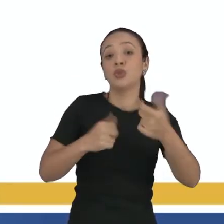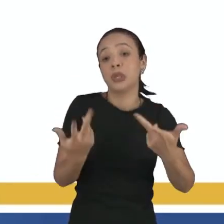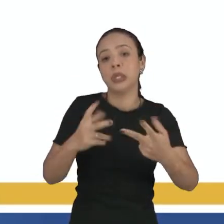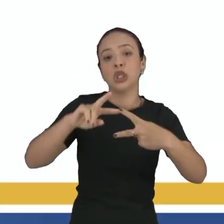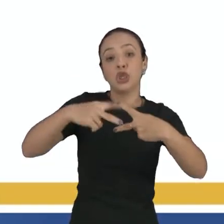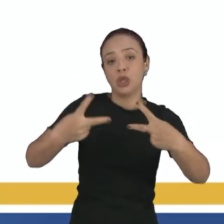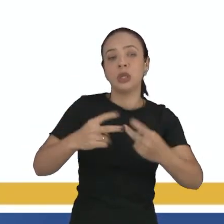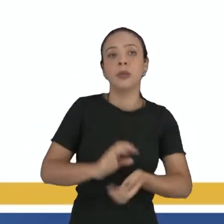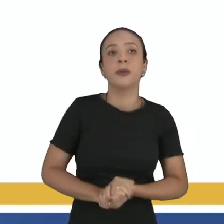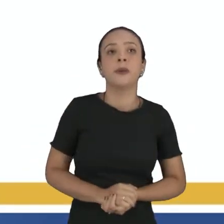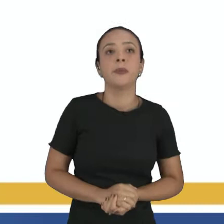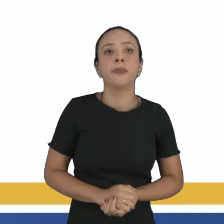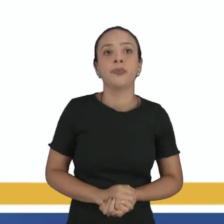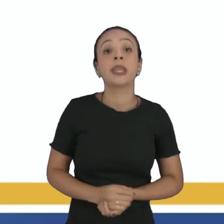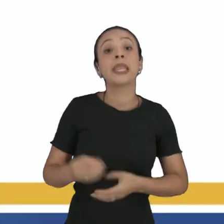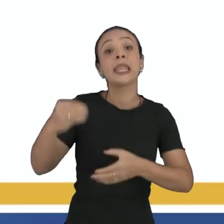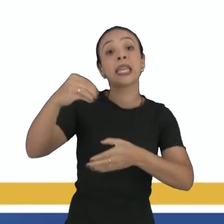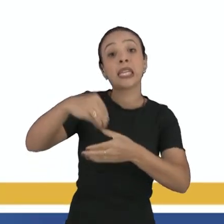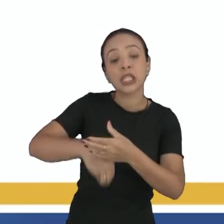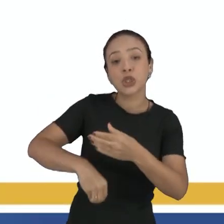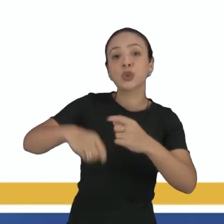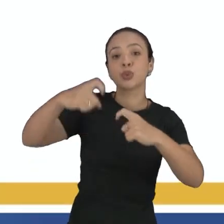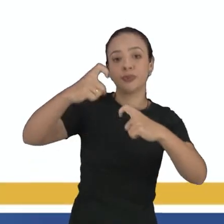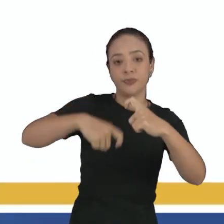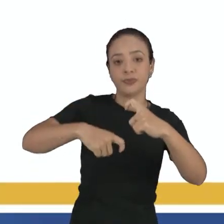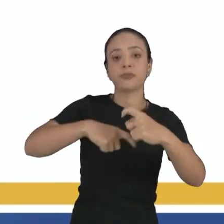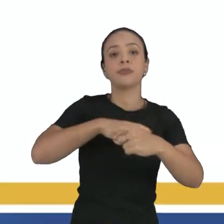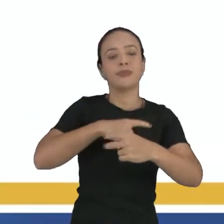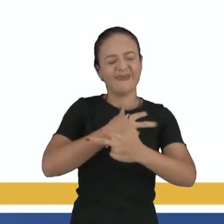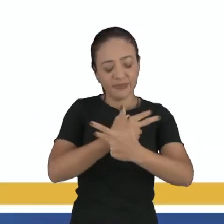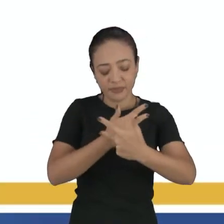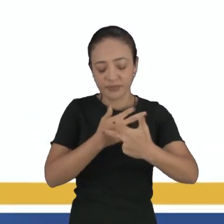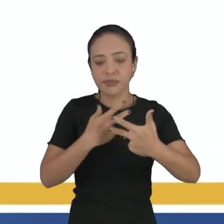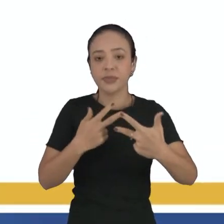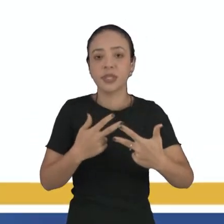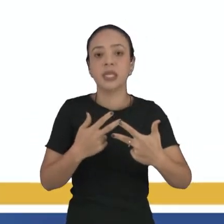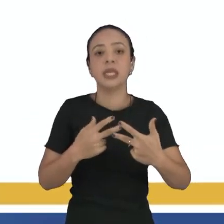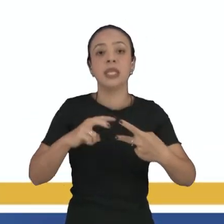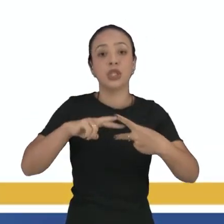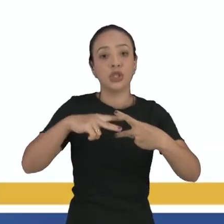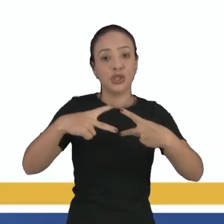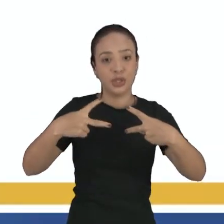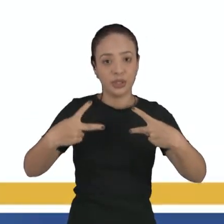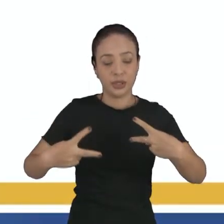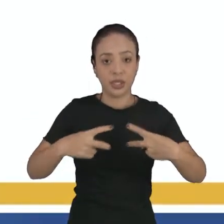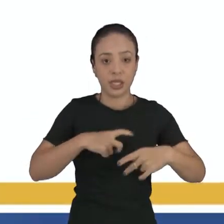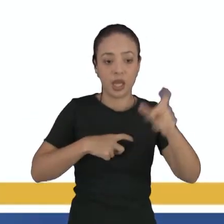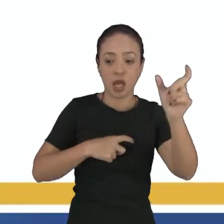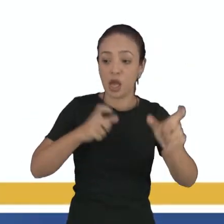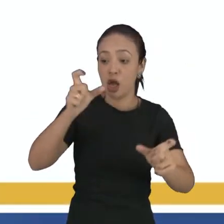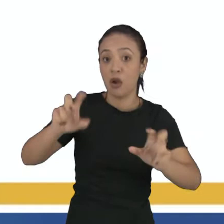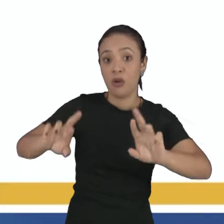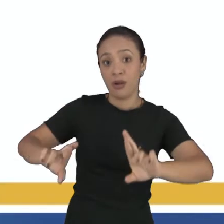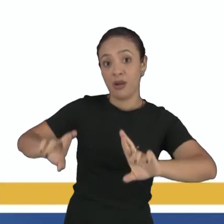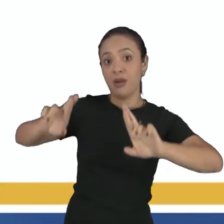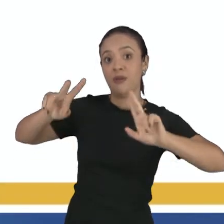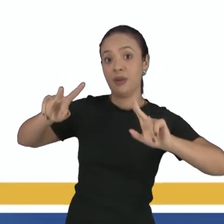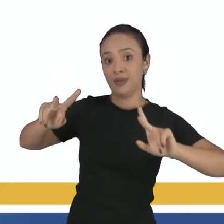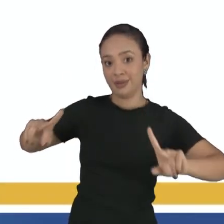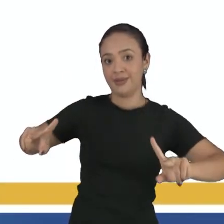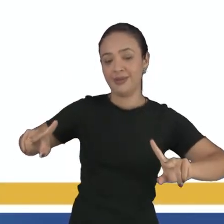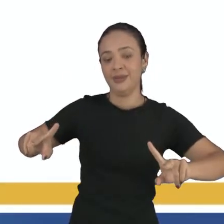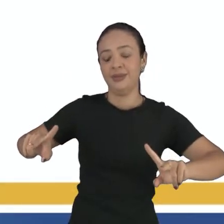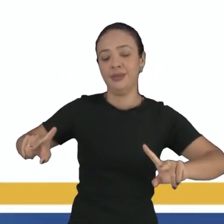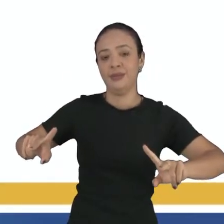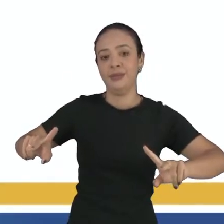maior variabilidade genética. Então, na reprodução sexuada é que você vai ter variabilidade genética, indivíduos diferentes, né? Você vai ter indivíduos